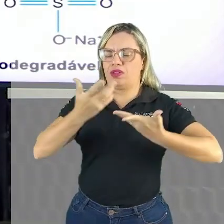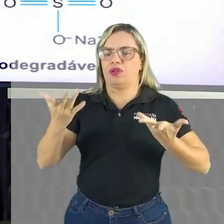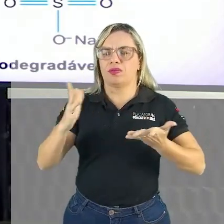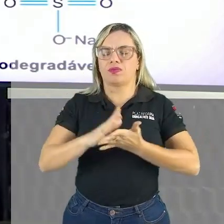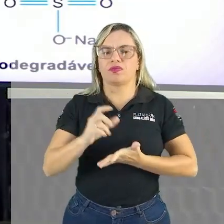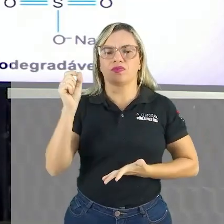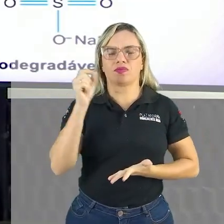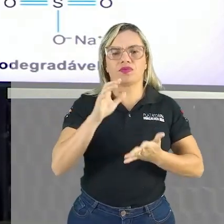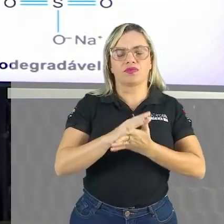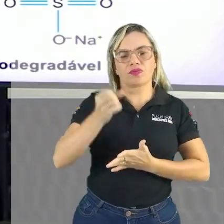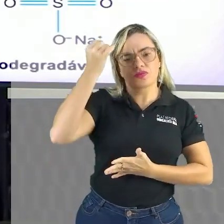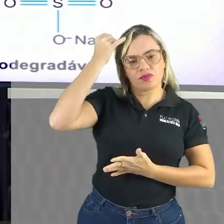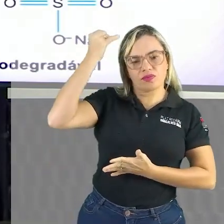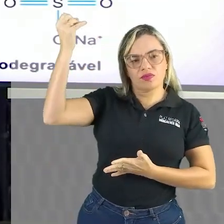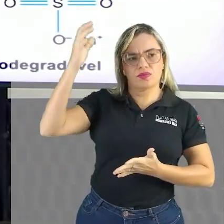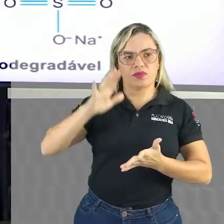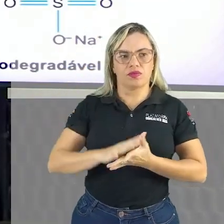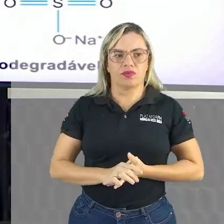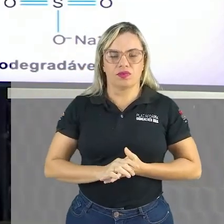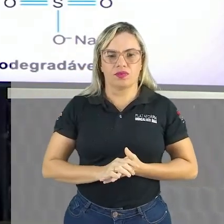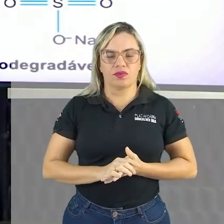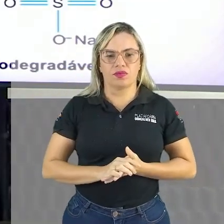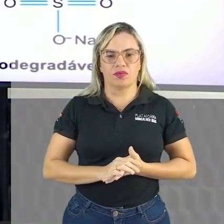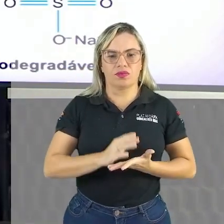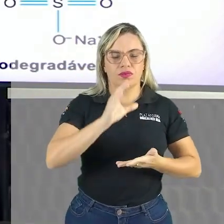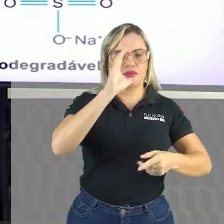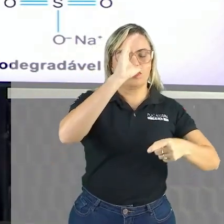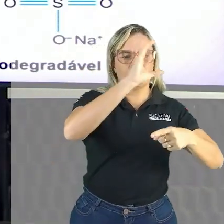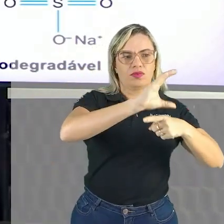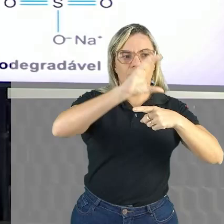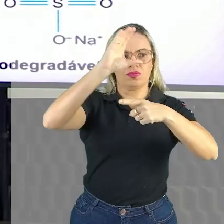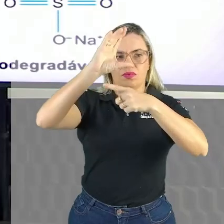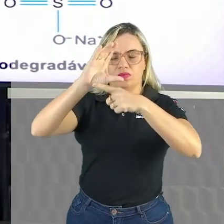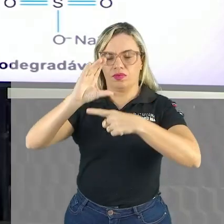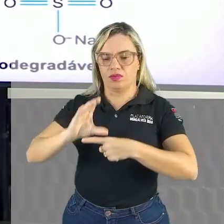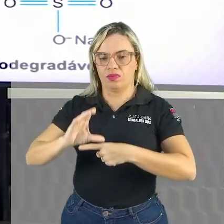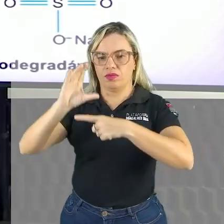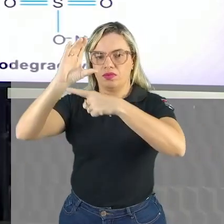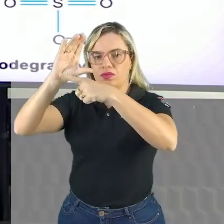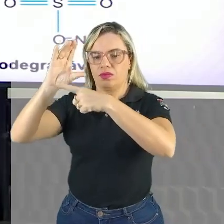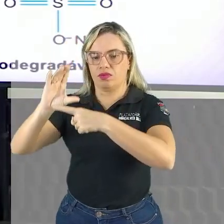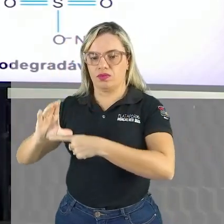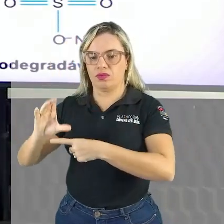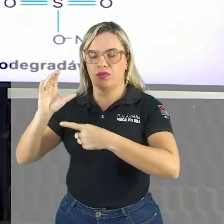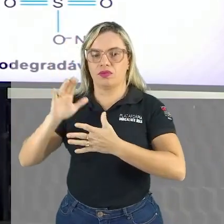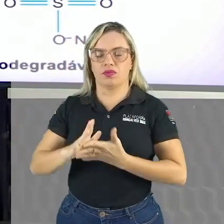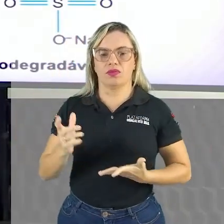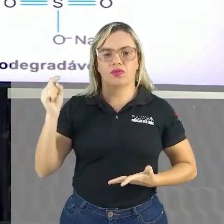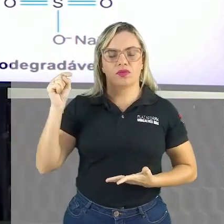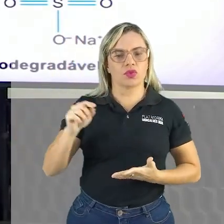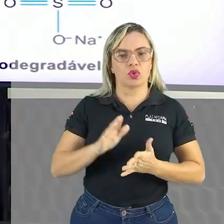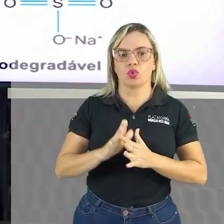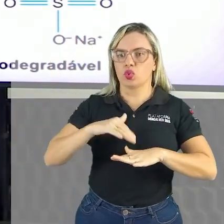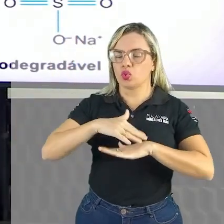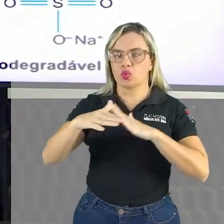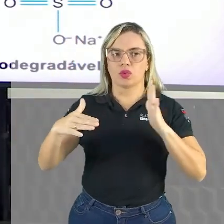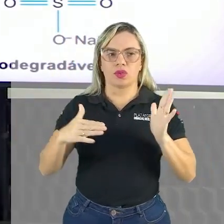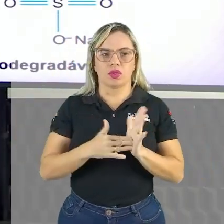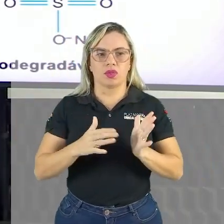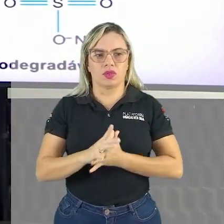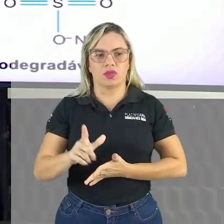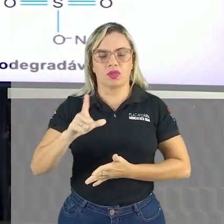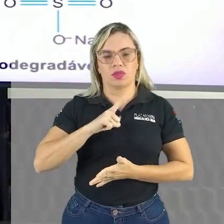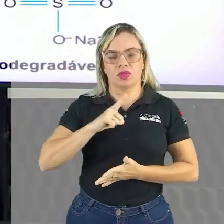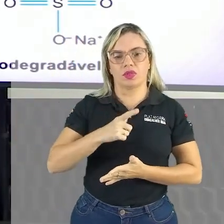Daniel, onde é que está as ideias das ramificações? Gente, tudo isso aqui é carbono. Carbono, carbono, carbono, carbono, carbono. Então, aqui você